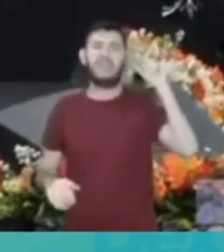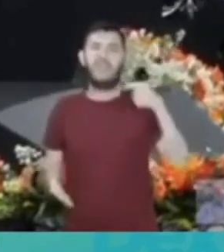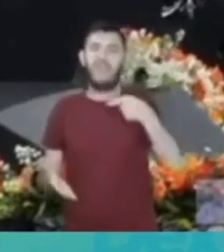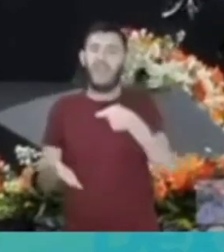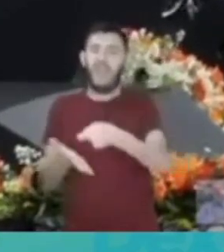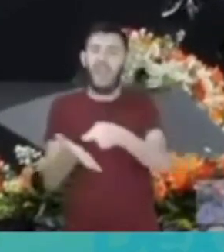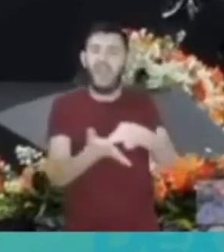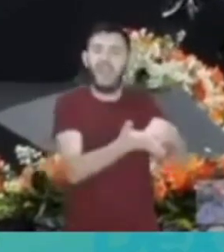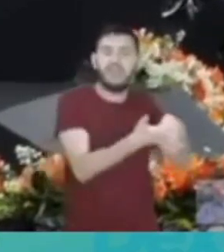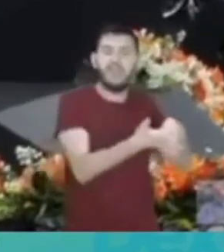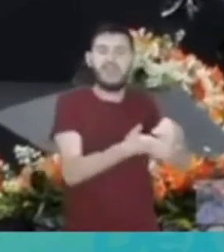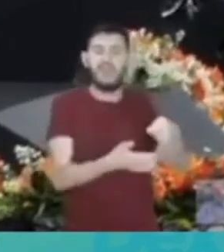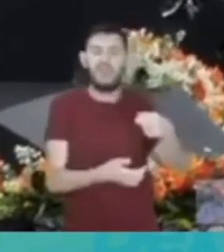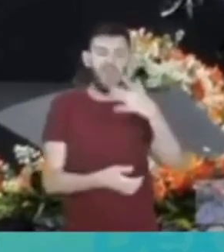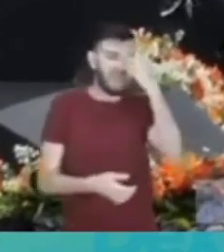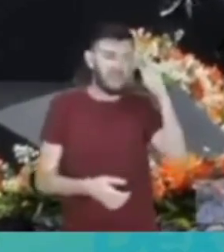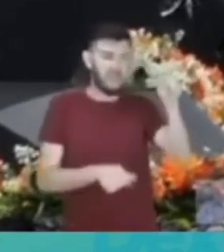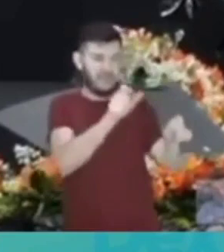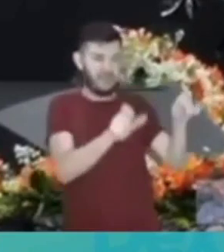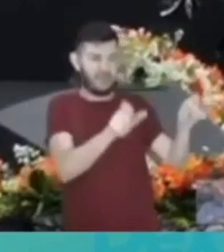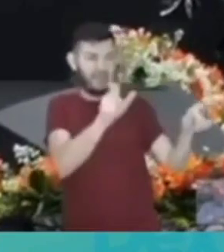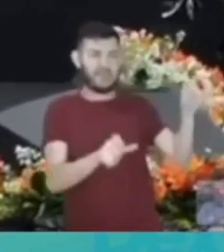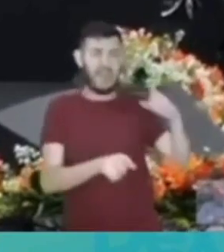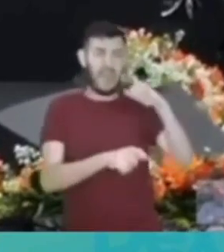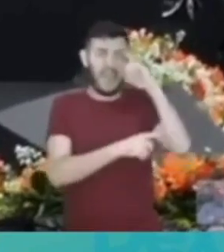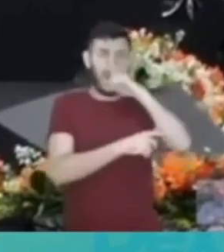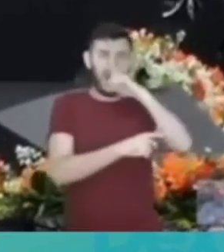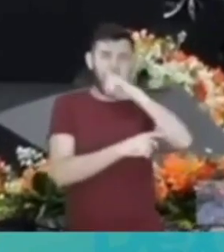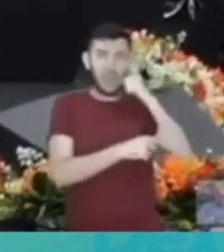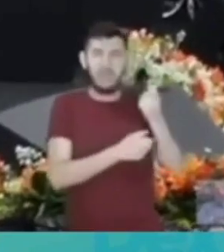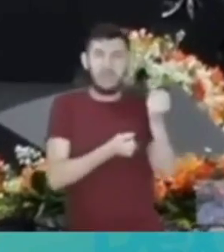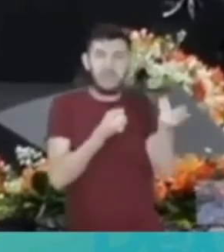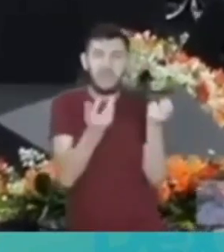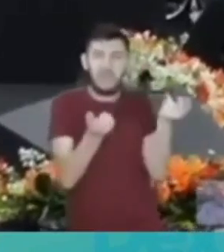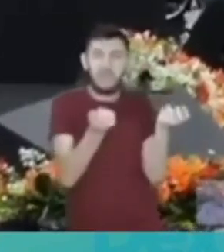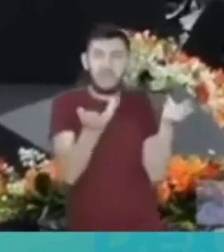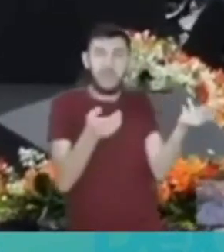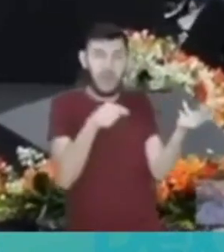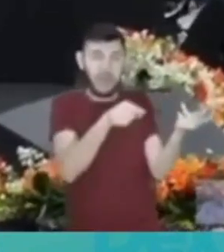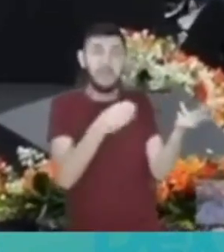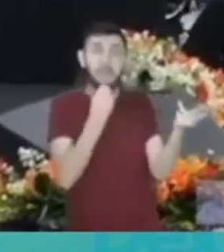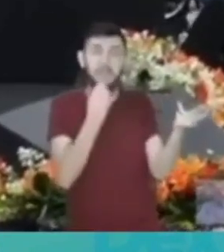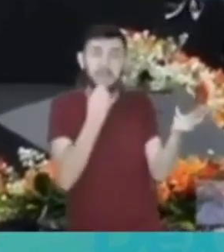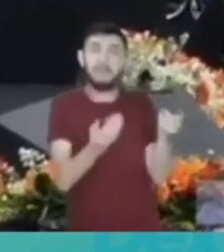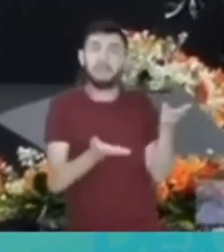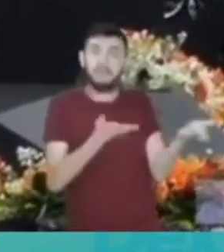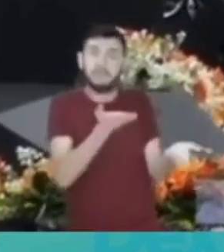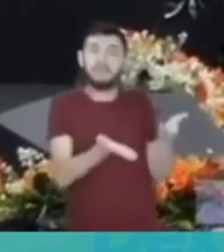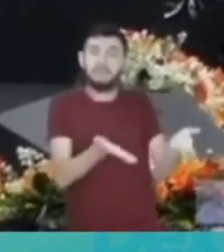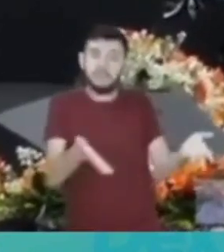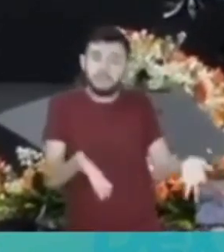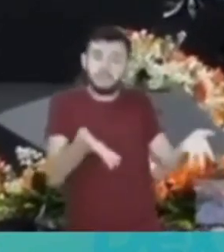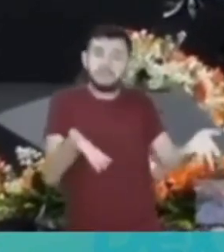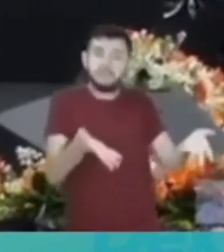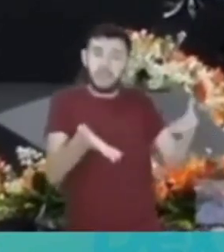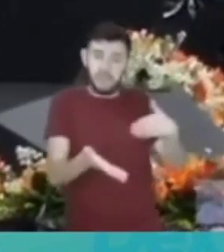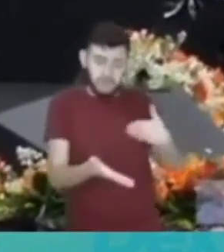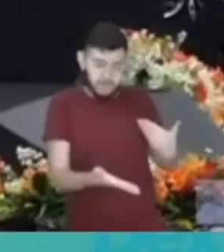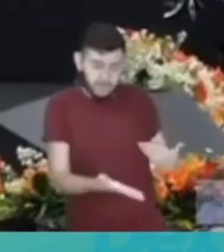pessoas contando mentira, quando deveria estar cuidando da fé, quando deveria estar cuidando da espiritualidade,